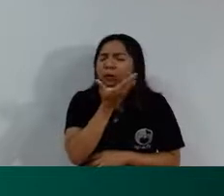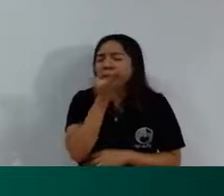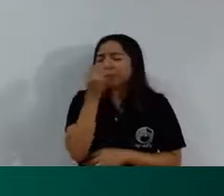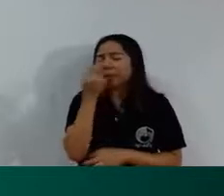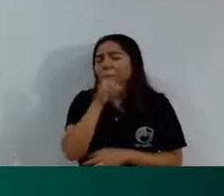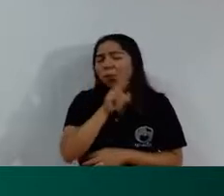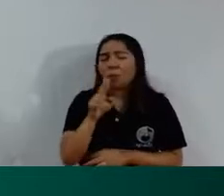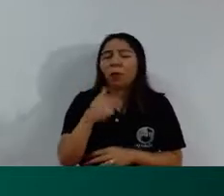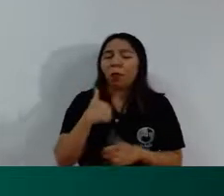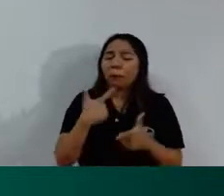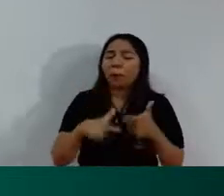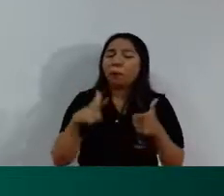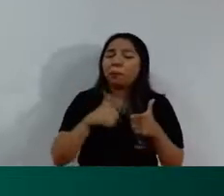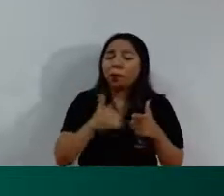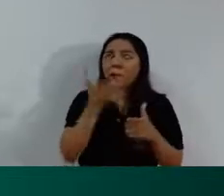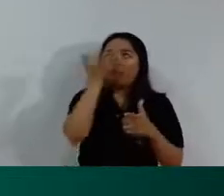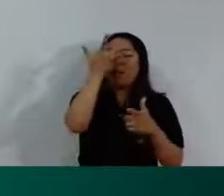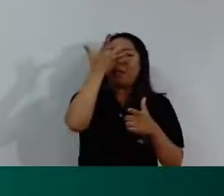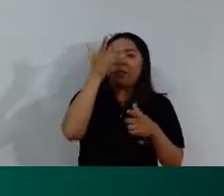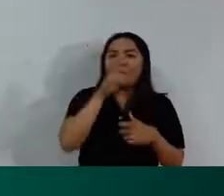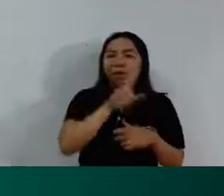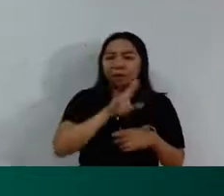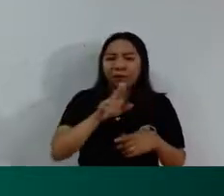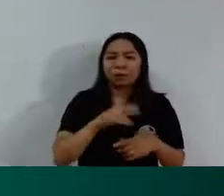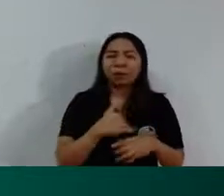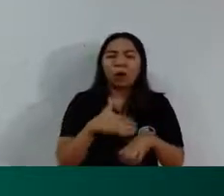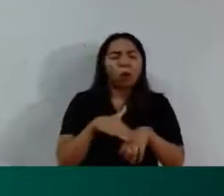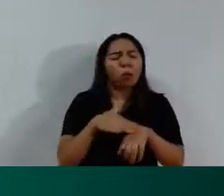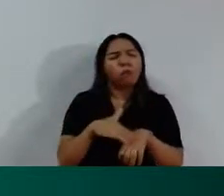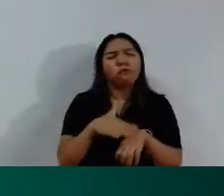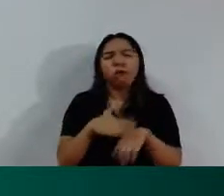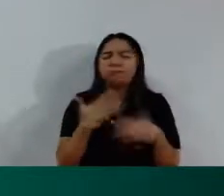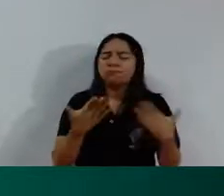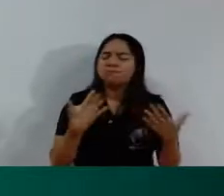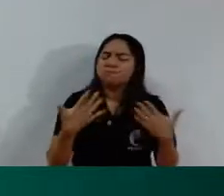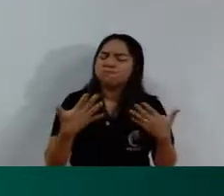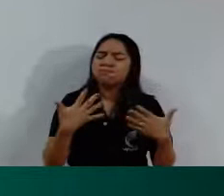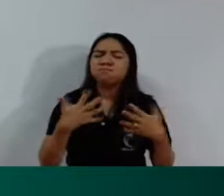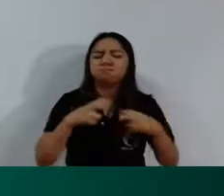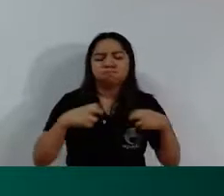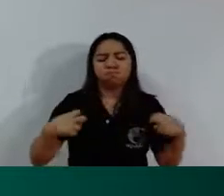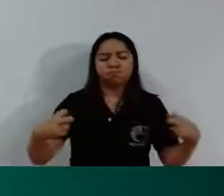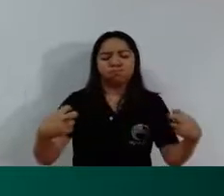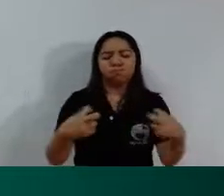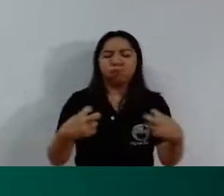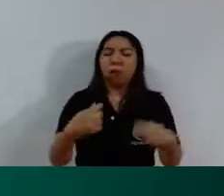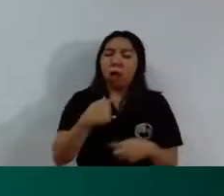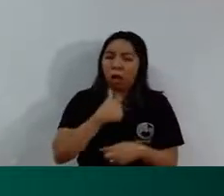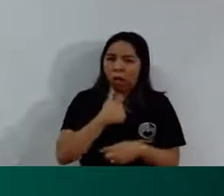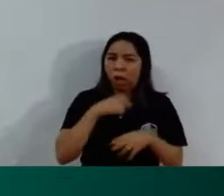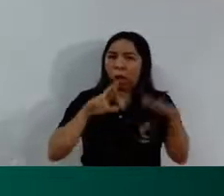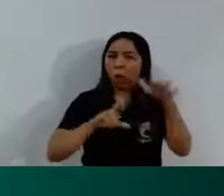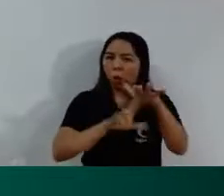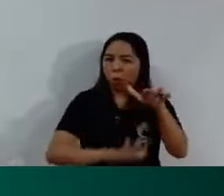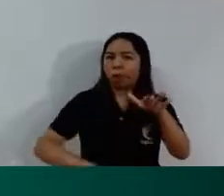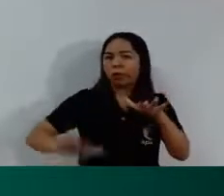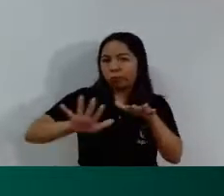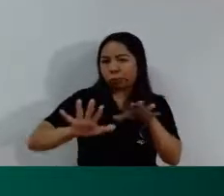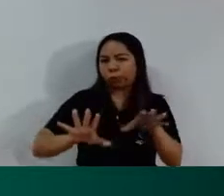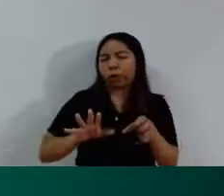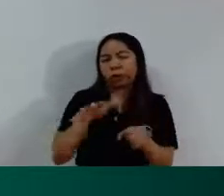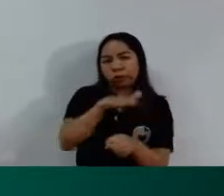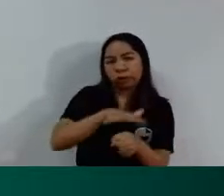me viu Ingrid e Ingrid e a conversa foi muito boa estávamos eu enquanto para a reitora de